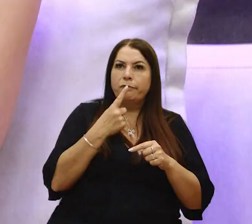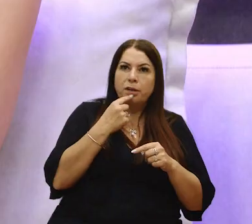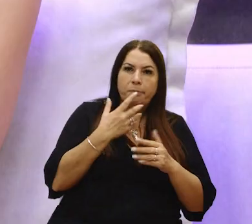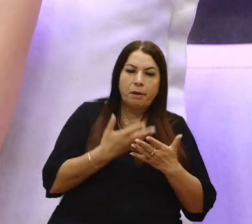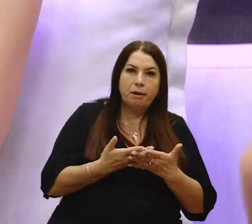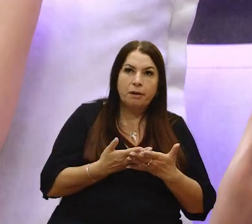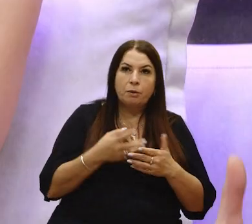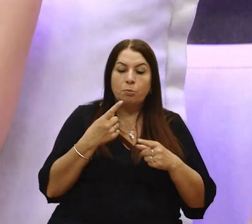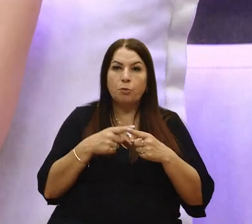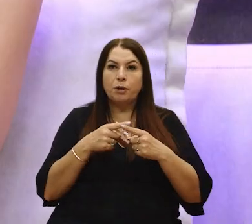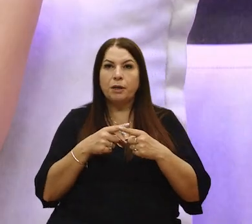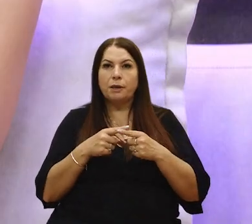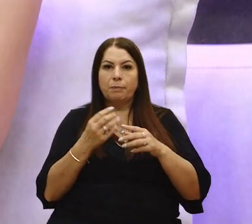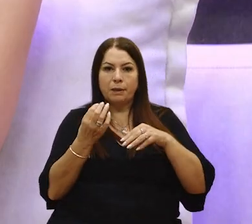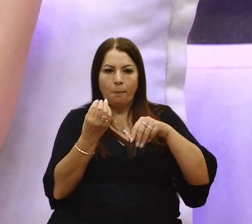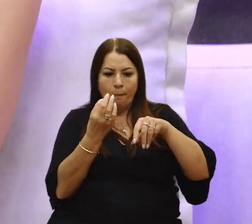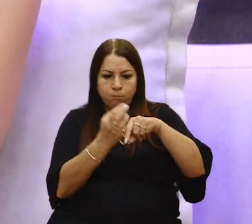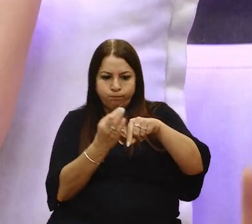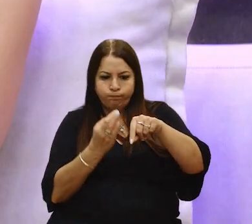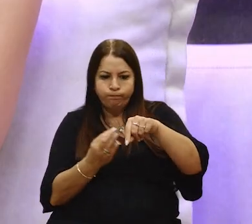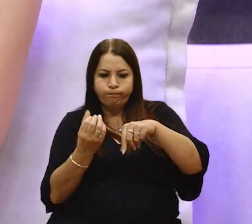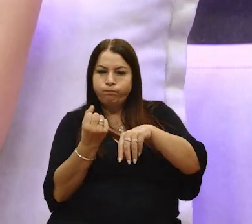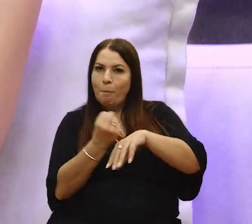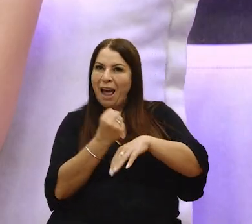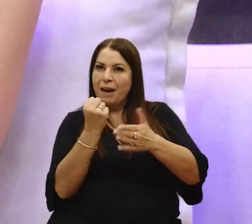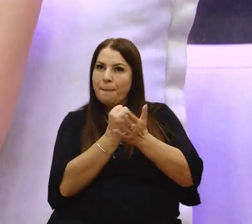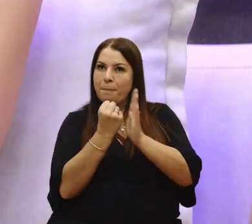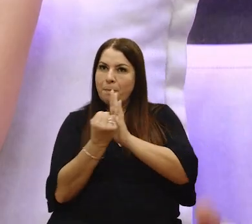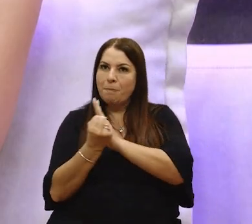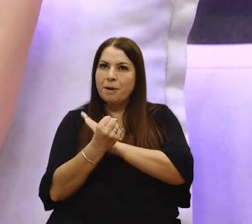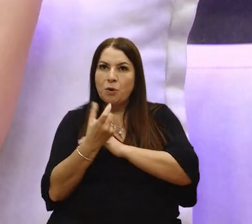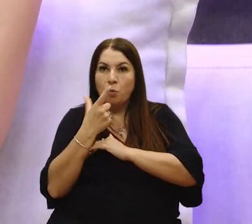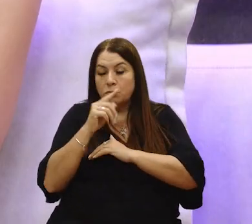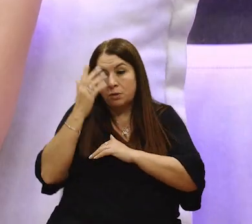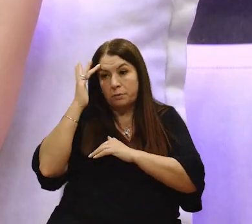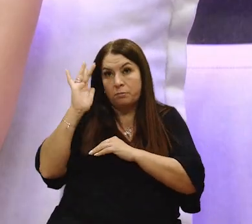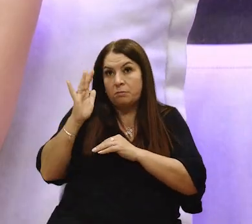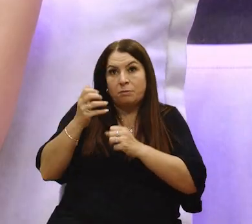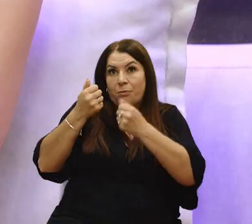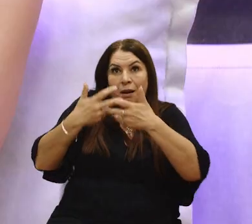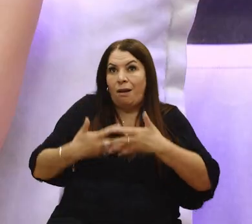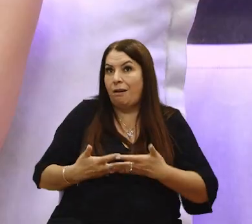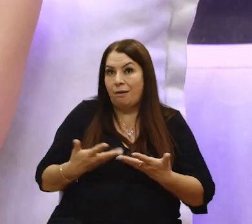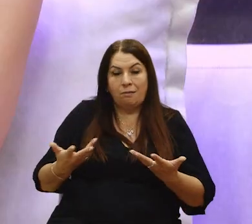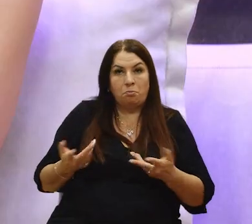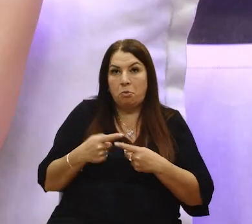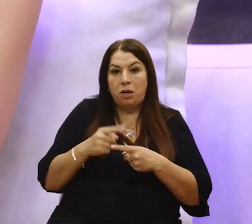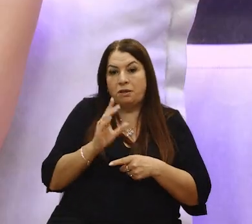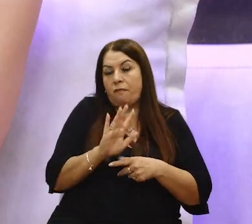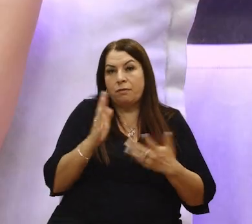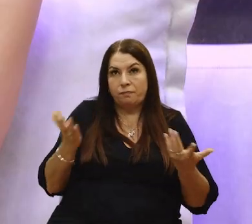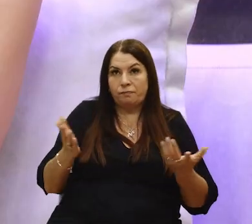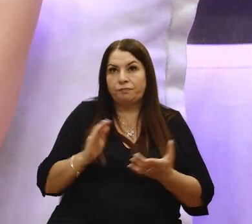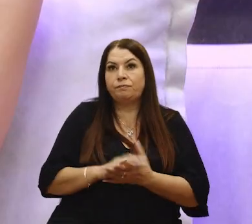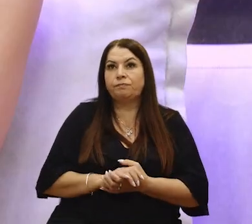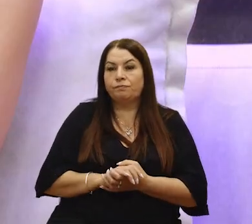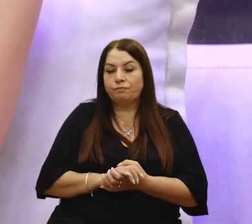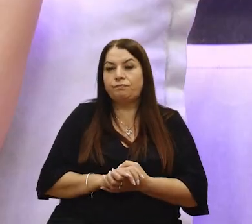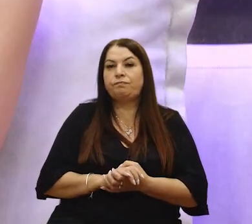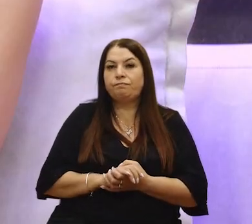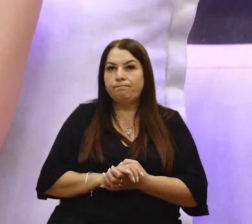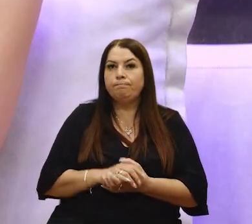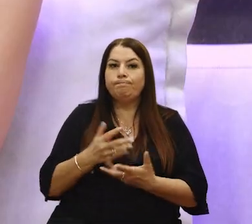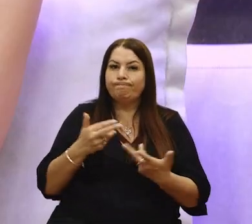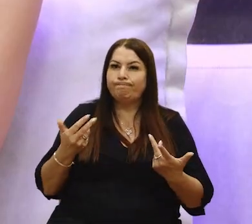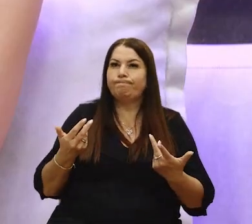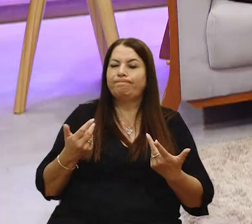era assim, por que ela era mais avermelhada, por que tantos hematomas, né? Porque eles surgiam do nada e eu não conseguia nem explicar, porque eles simplesmente estavam ali,